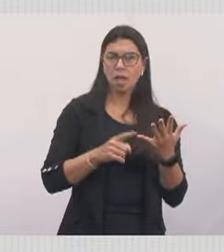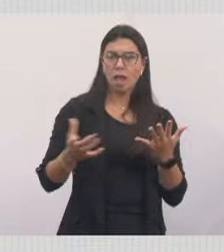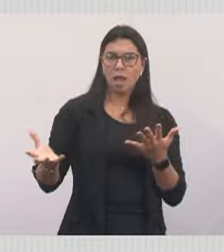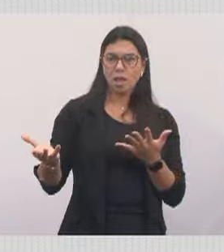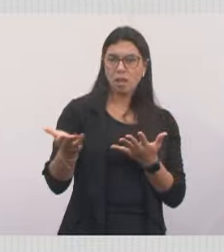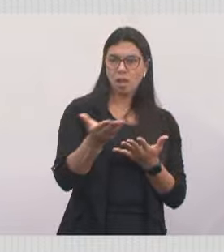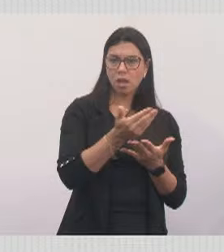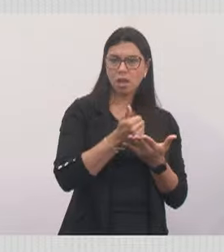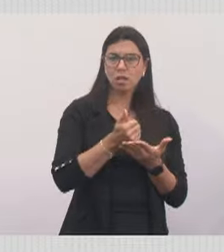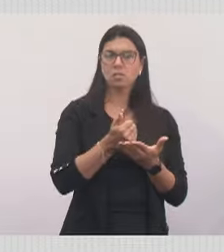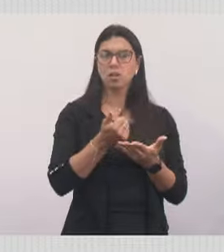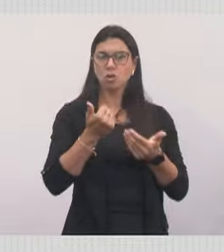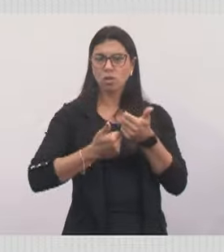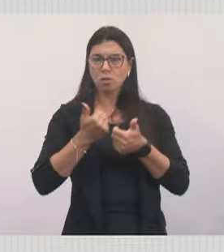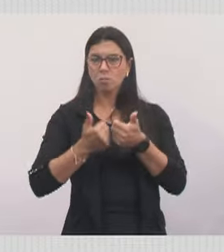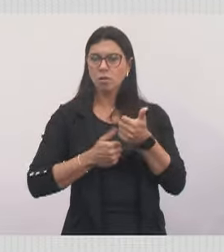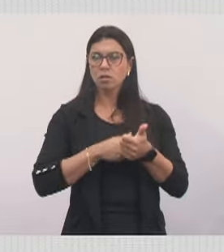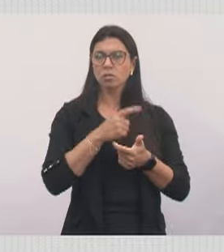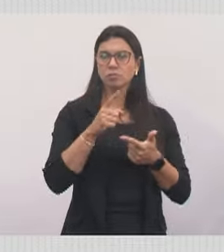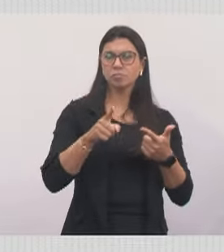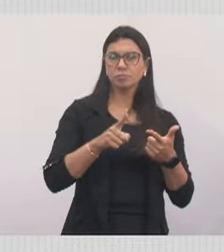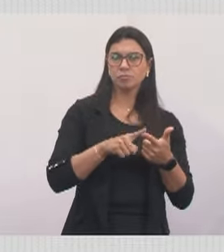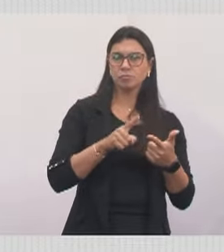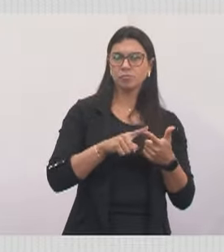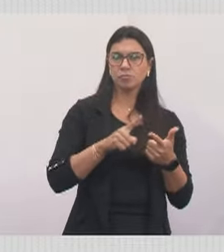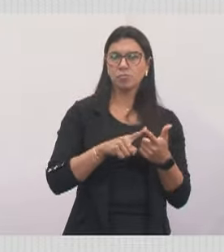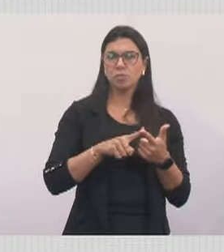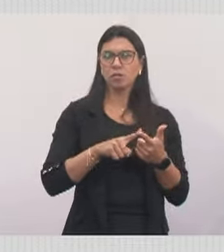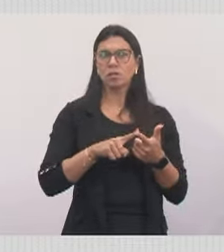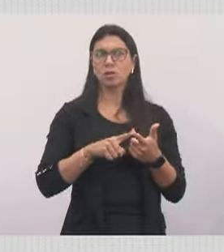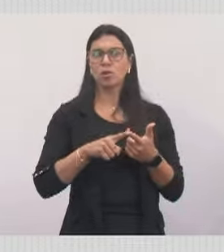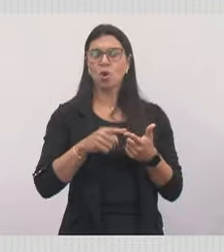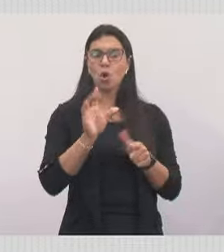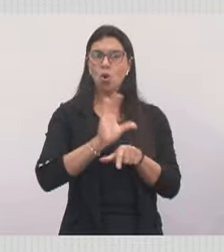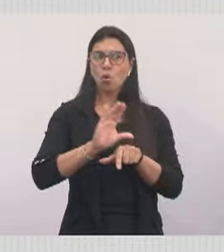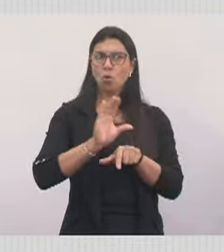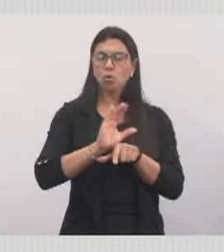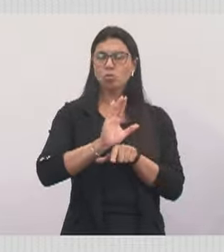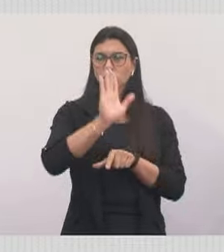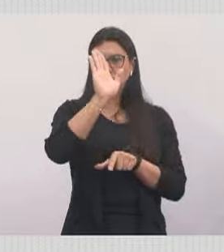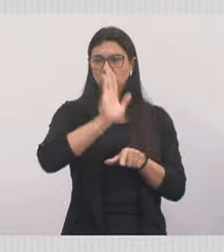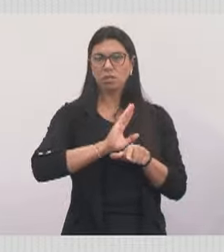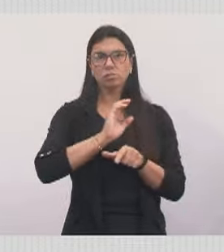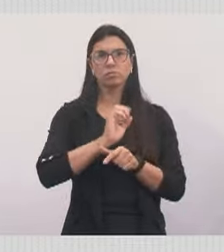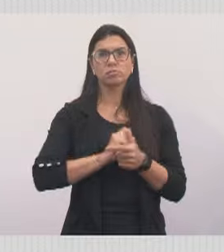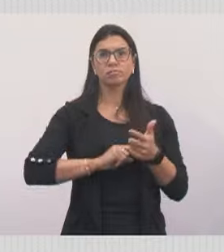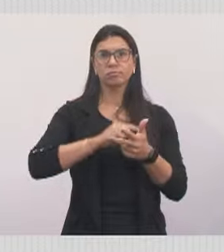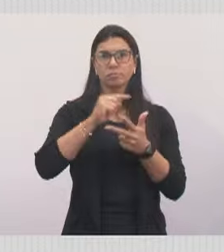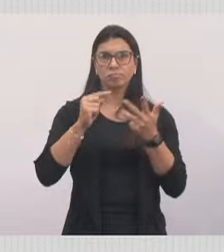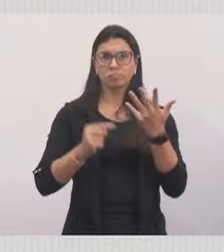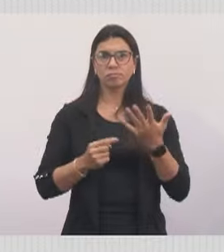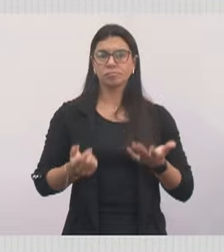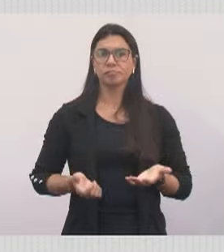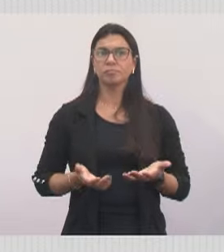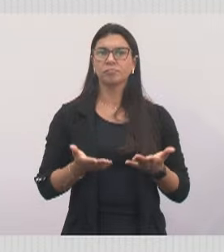para distribuição comunitária, oferta de cursos gratuitos, outros projetos sociais, enfim. Próximo.